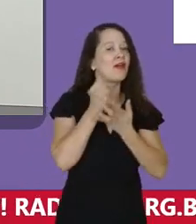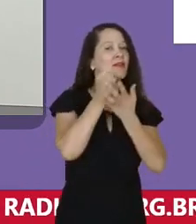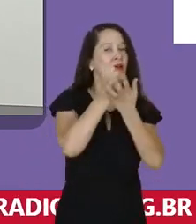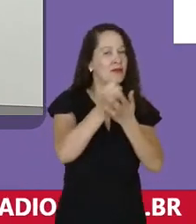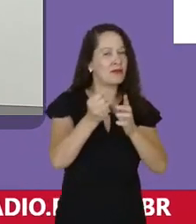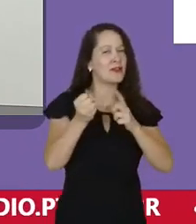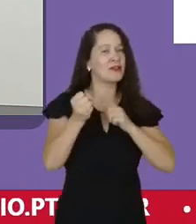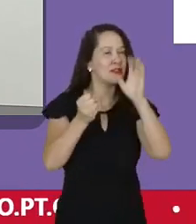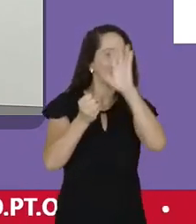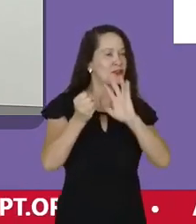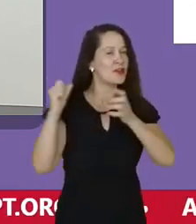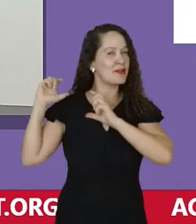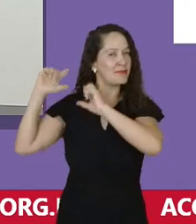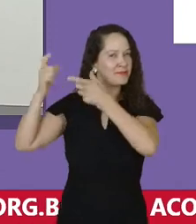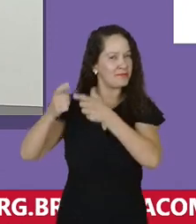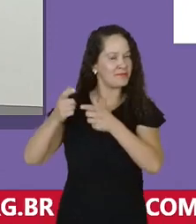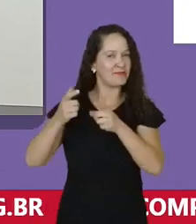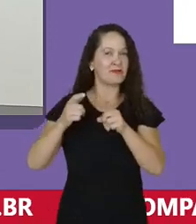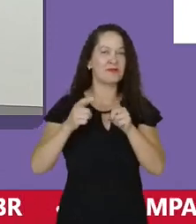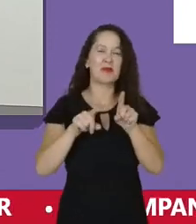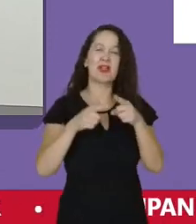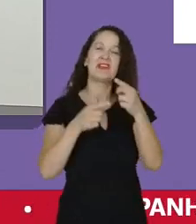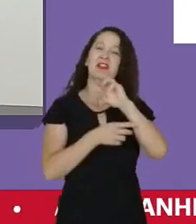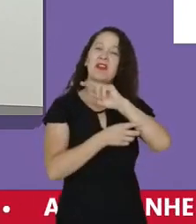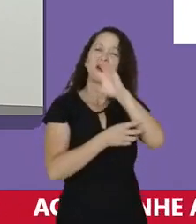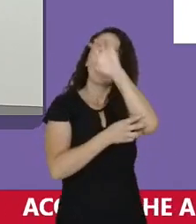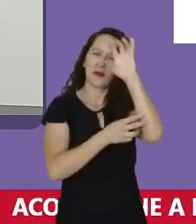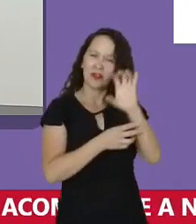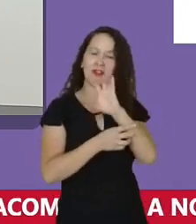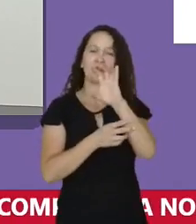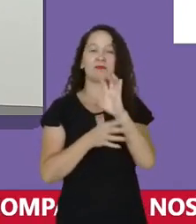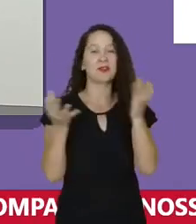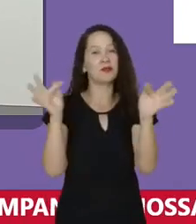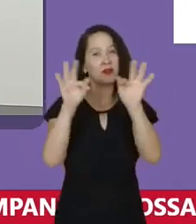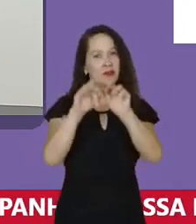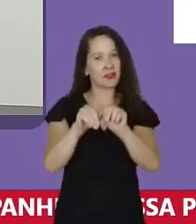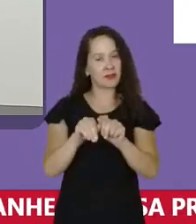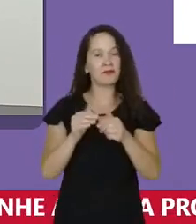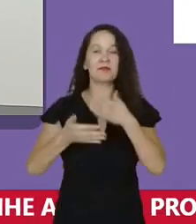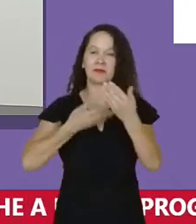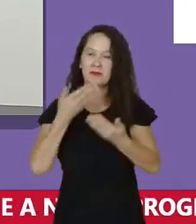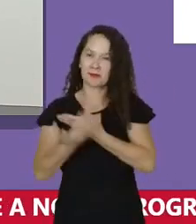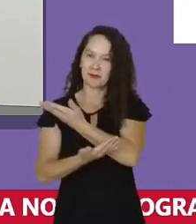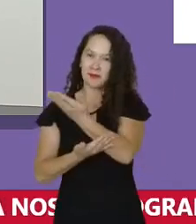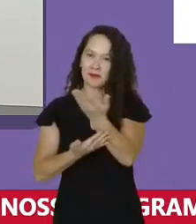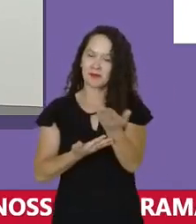muito geral, não é uma coisa específica por região. E, por fim, eu gostaria de tratar